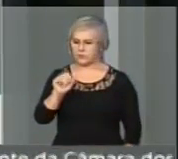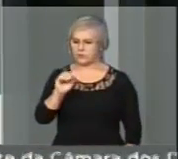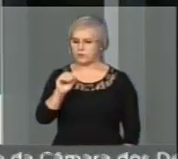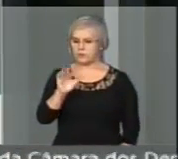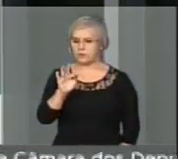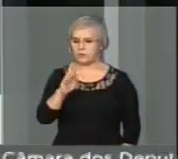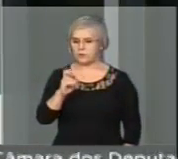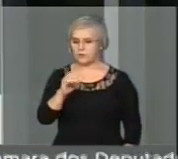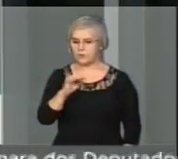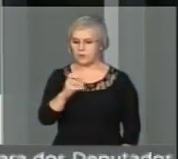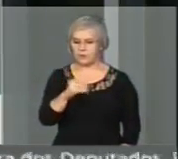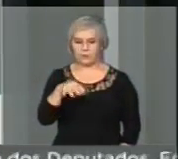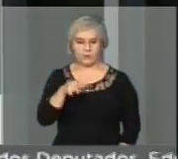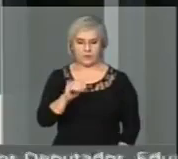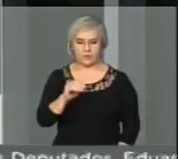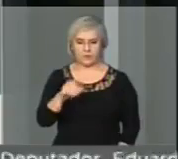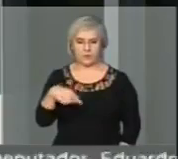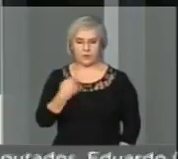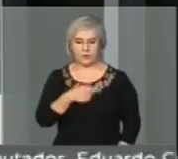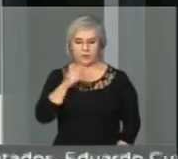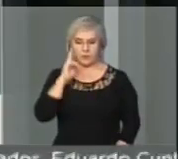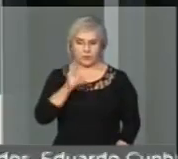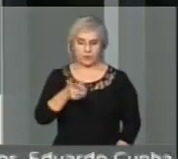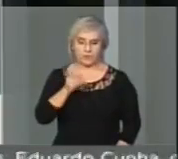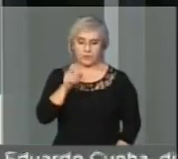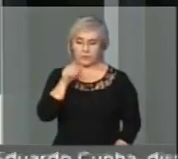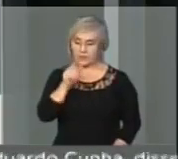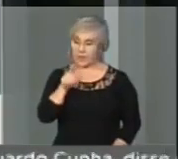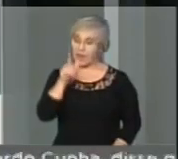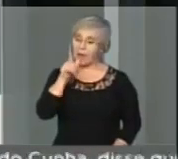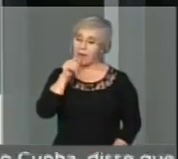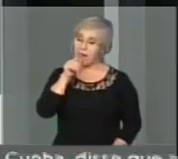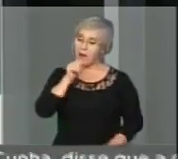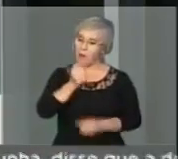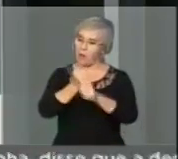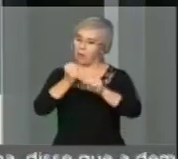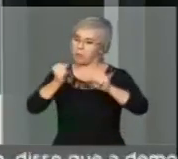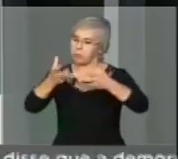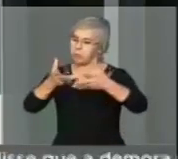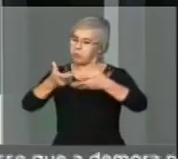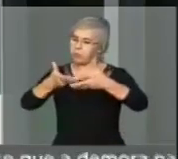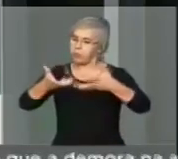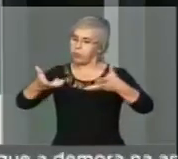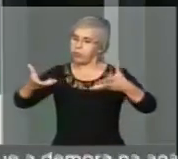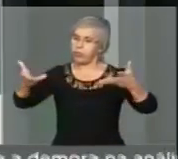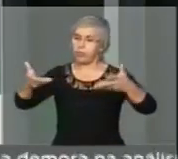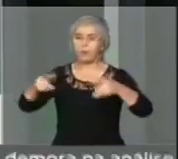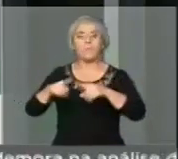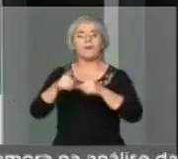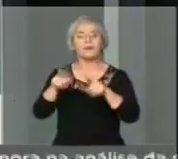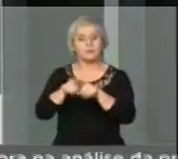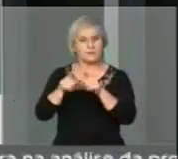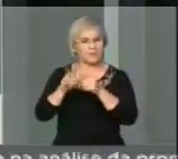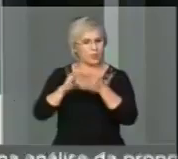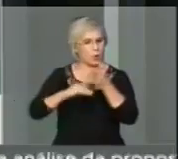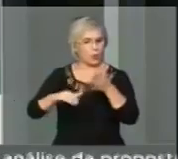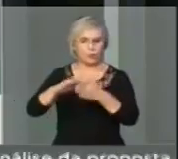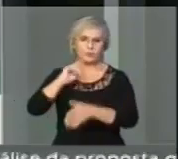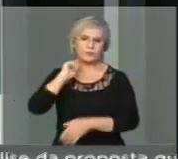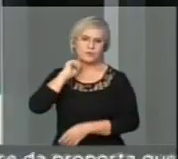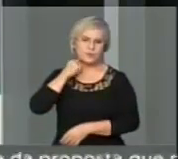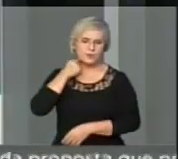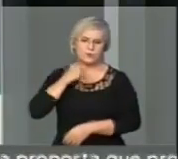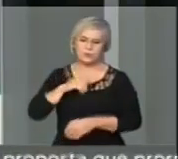perceber que mesmo com toda aquela água a água está contaminada não só pelos bois que naufragaram mas também eh pelo